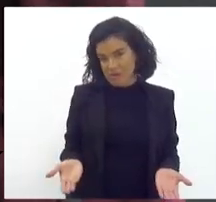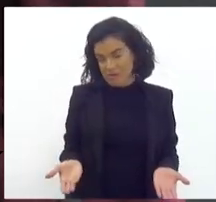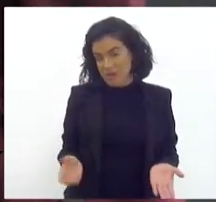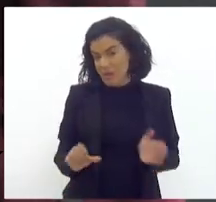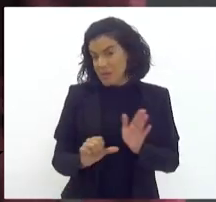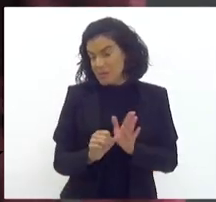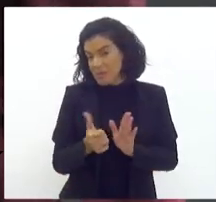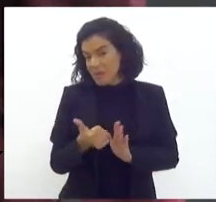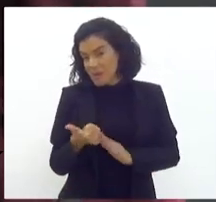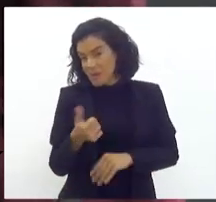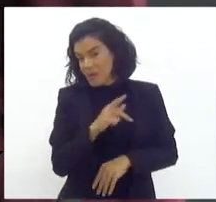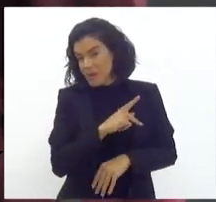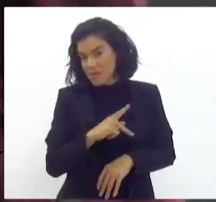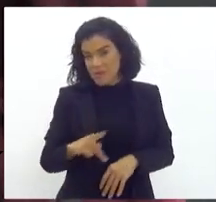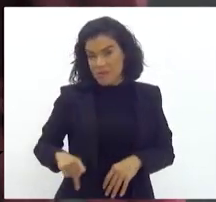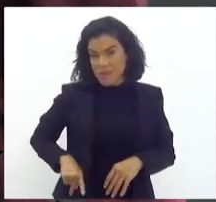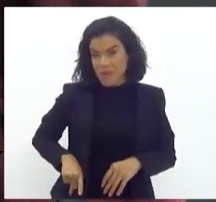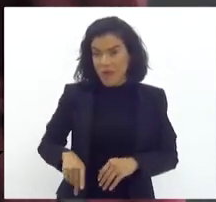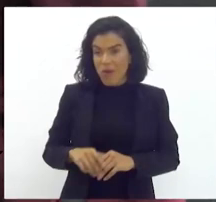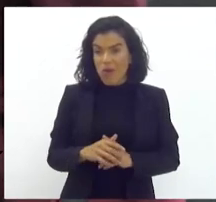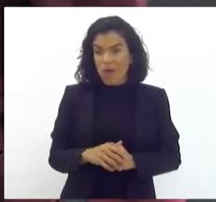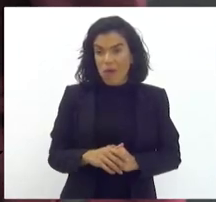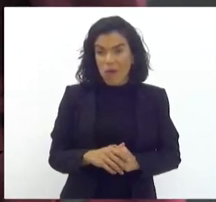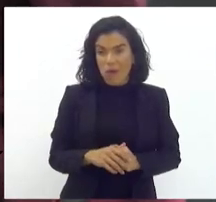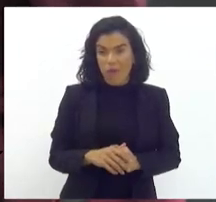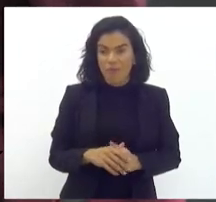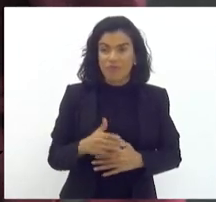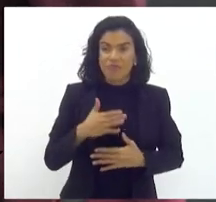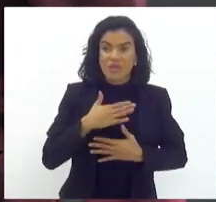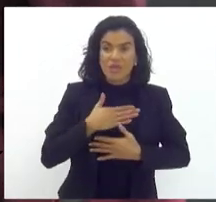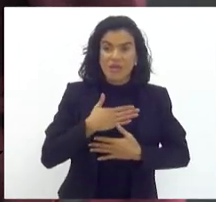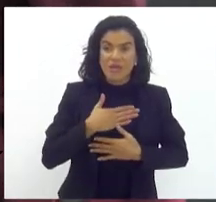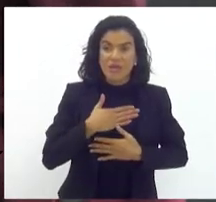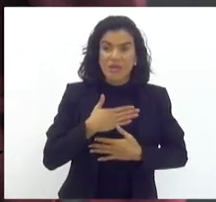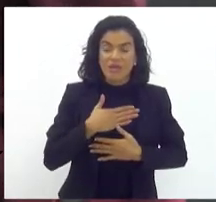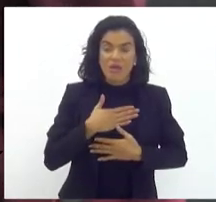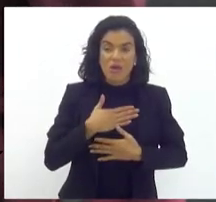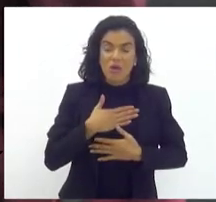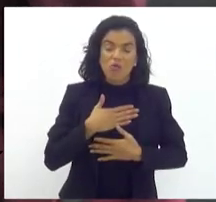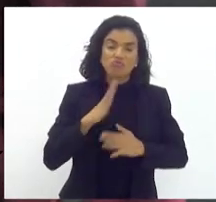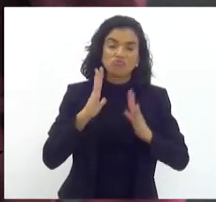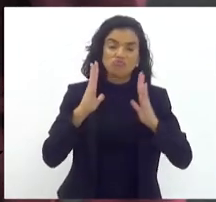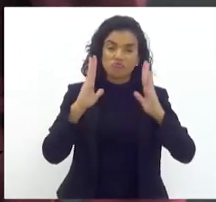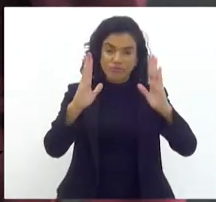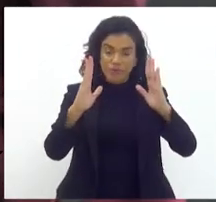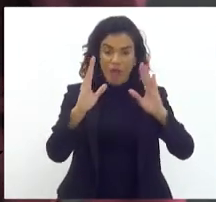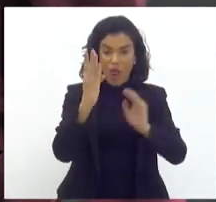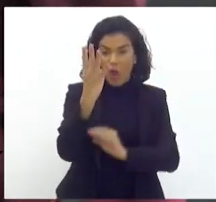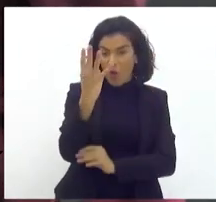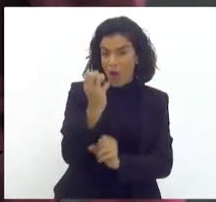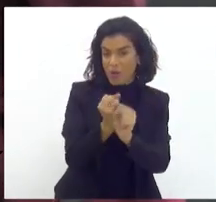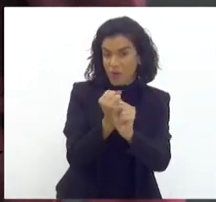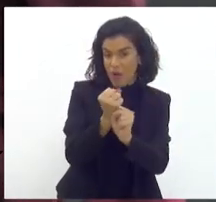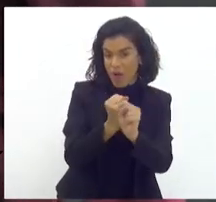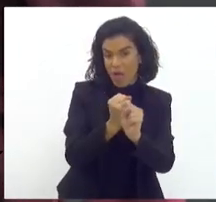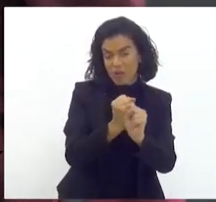primeiro o senhor presidente eu durante quatro anos consecutivos